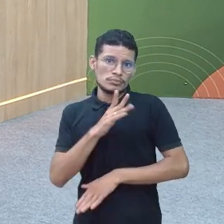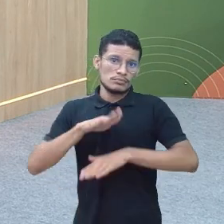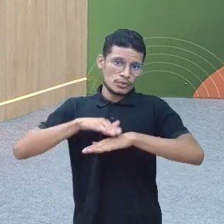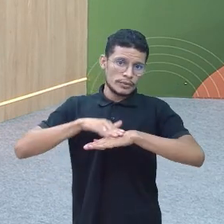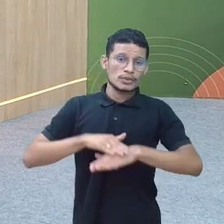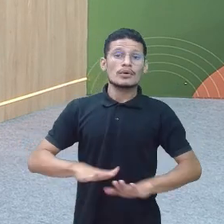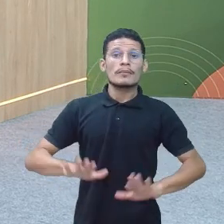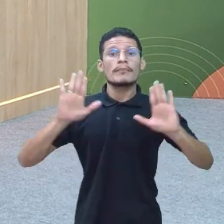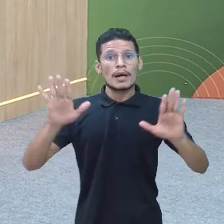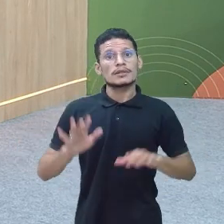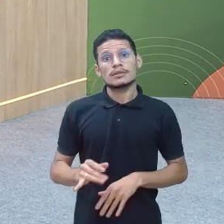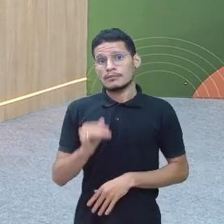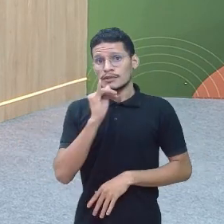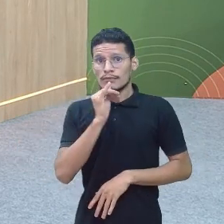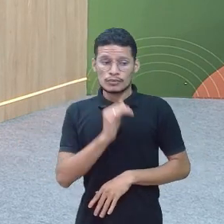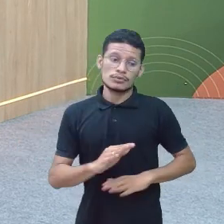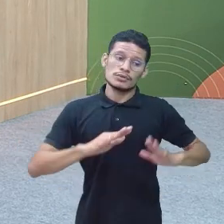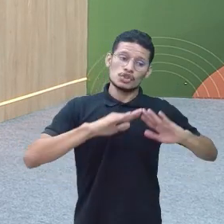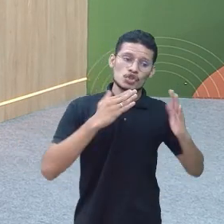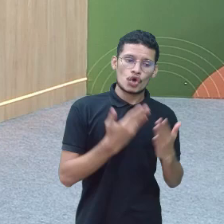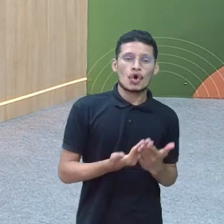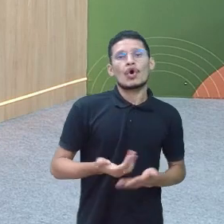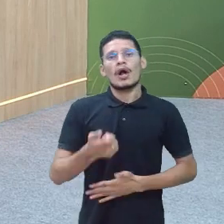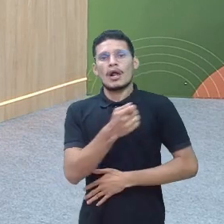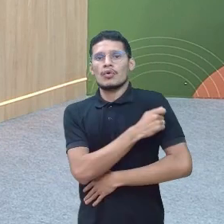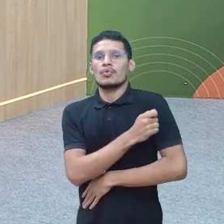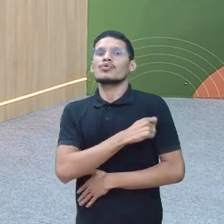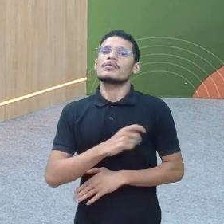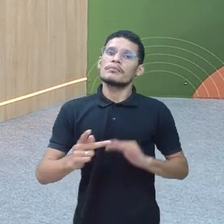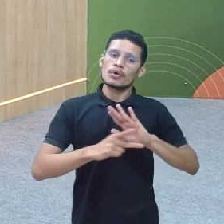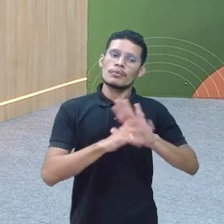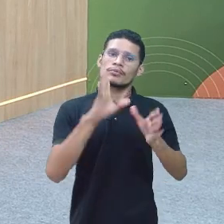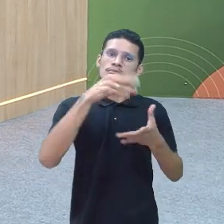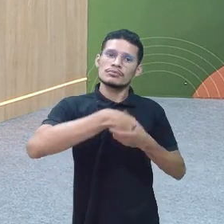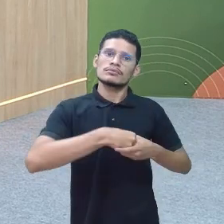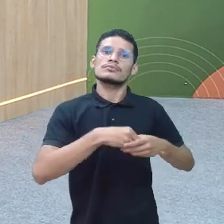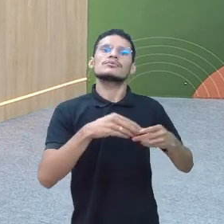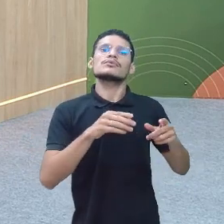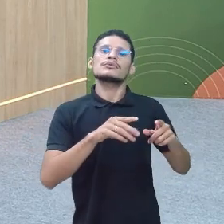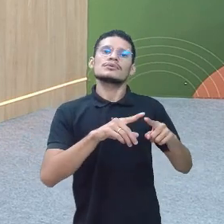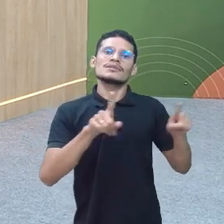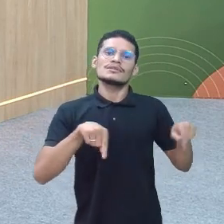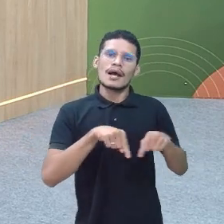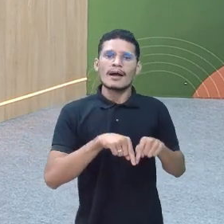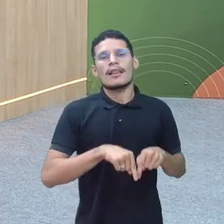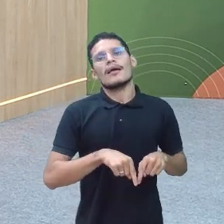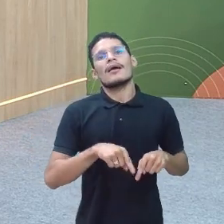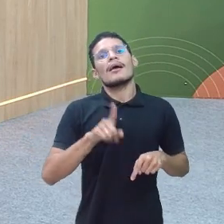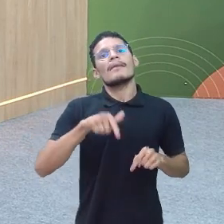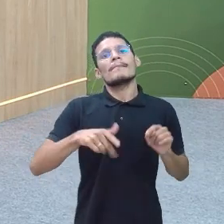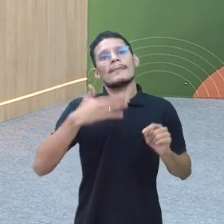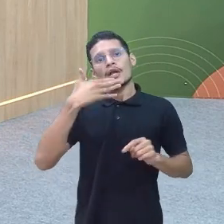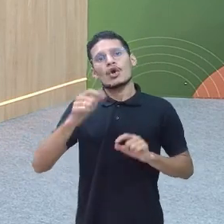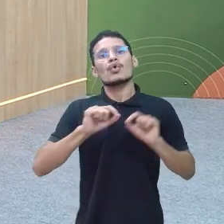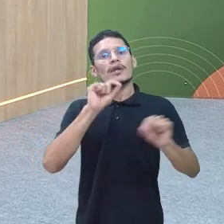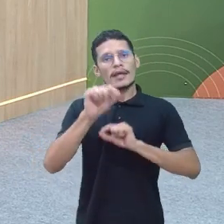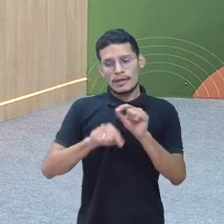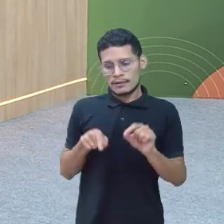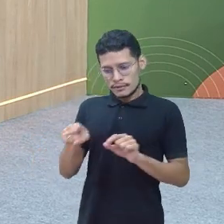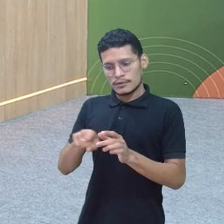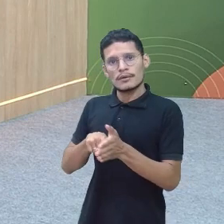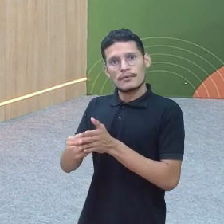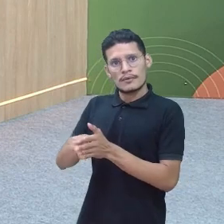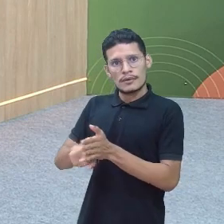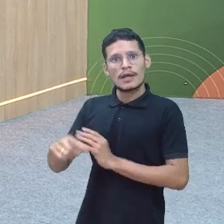numa situação de escola, de alunos de uma série, é muito melhor entrevistar 70 pessoas do que 2